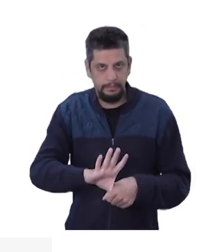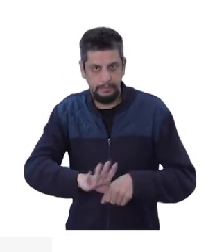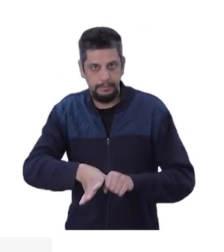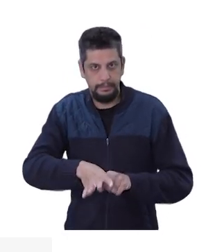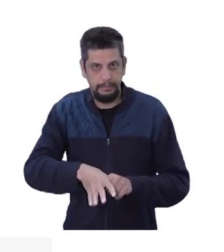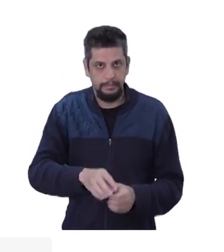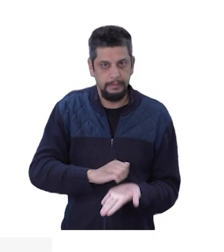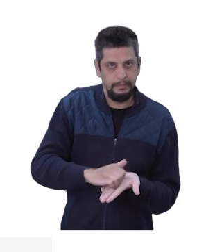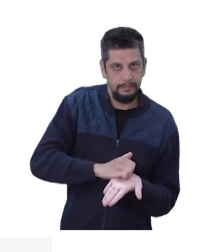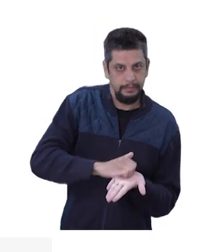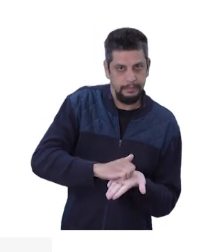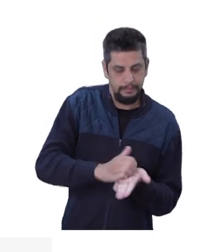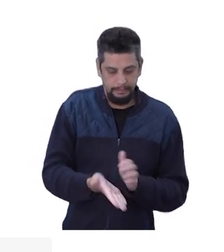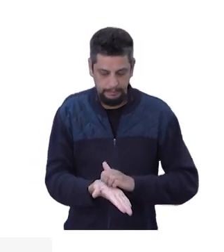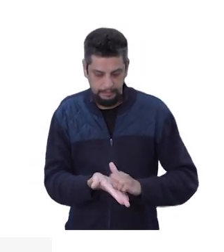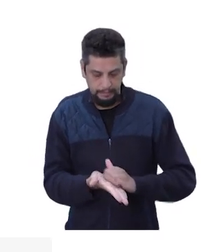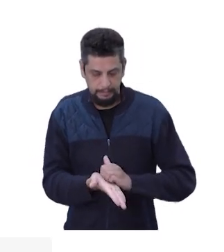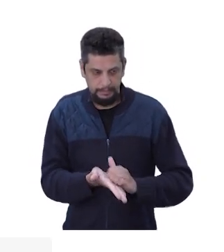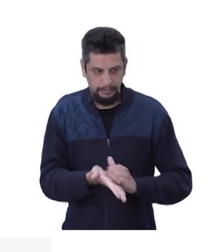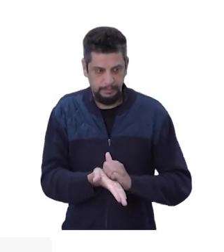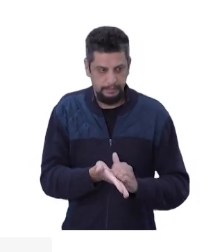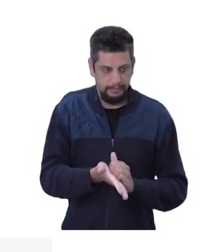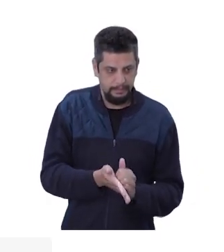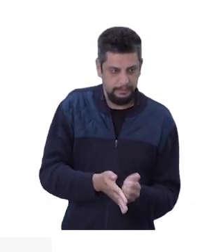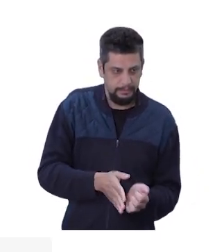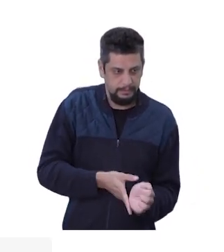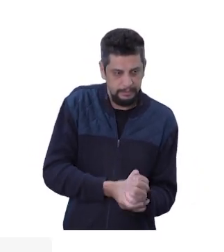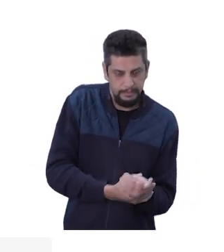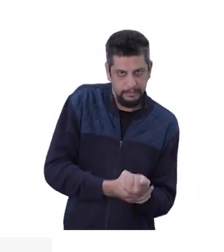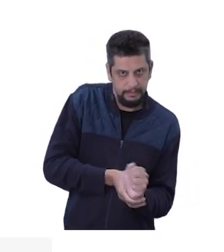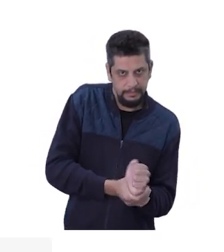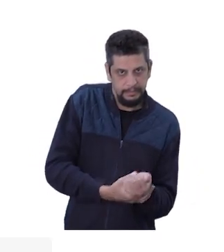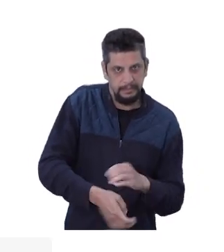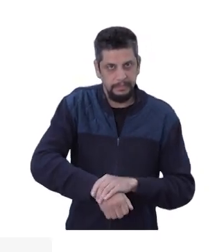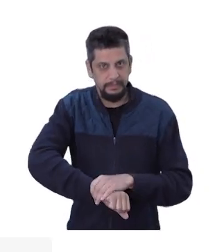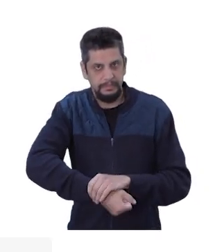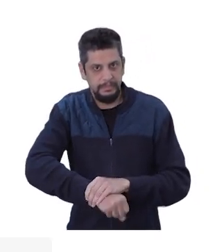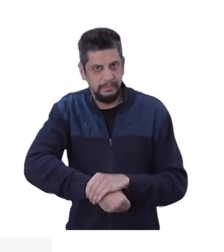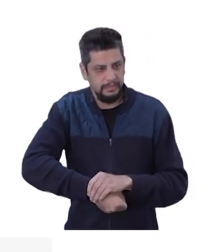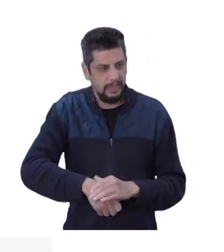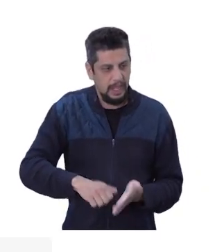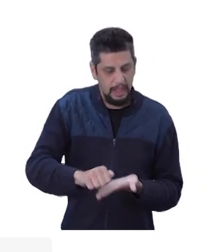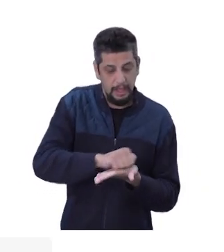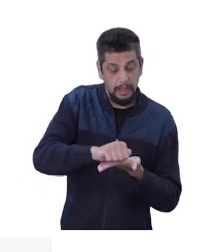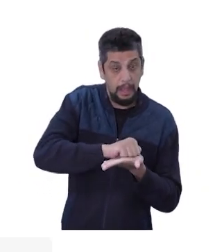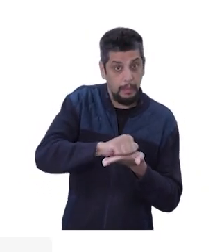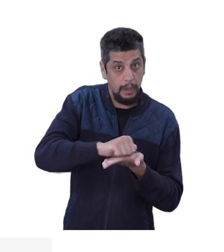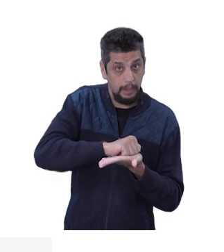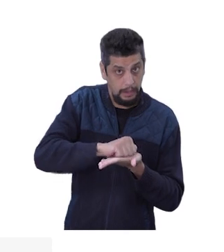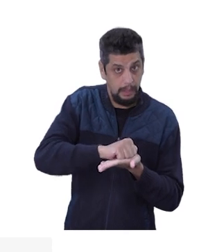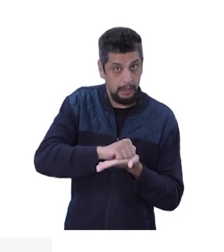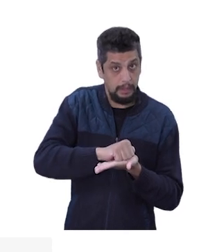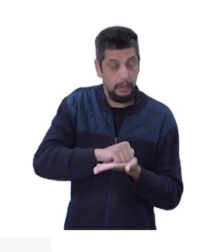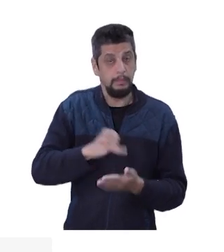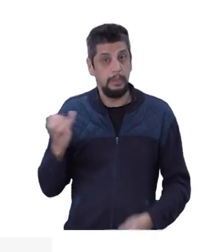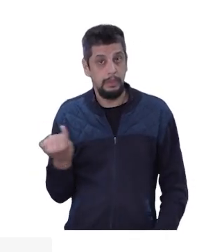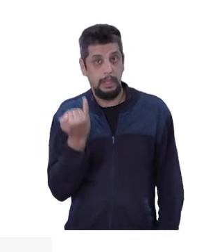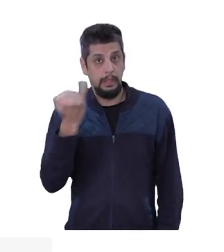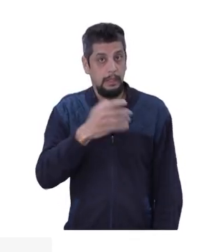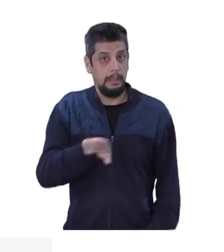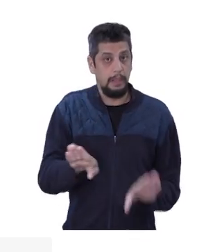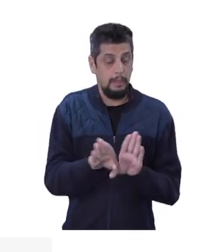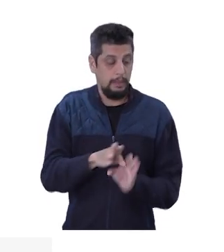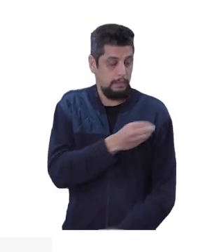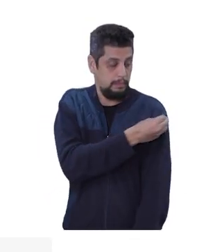De passar o álcool gel nas mãos. Isso lavar mesmo. As mãos, né? O Léo lavou as mãos ali com sabonete. Ou então passar o álcool gel, como isso nós